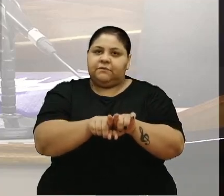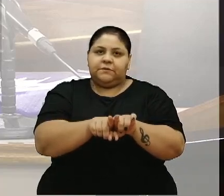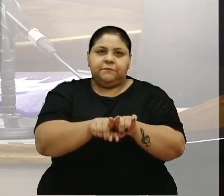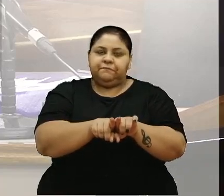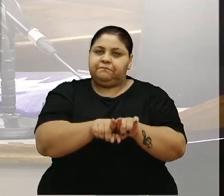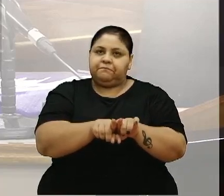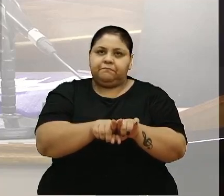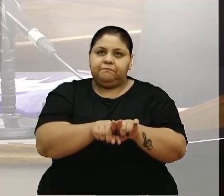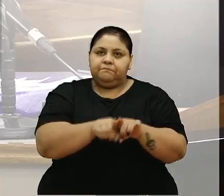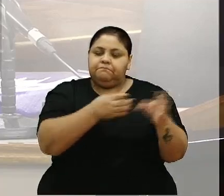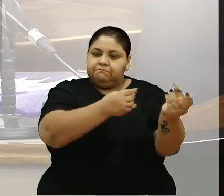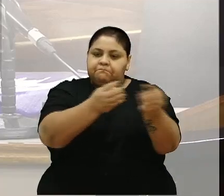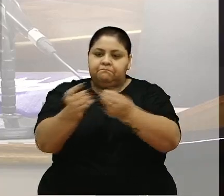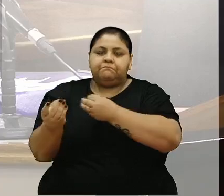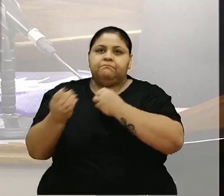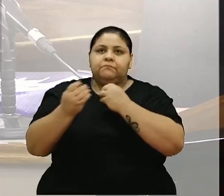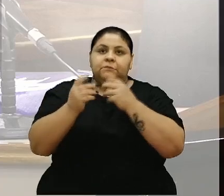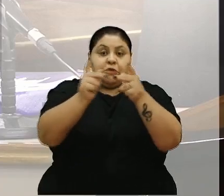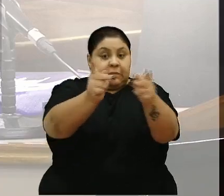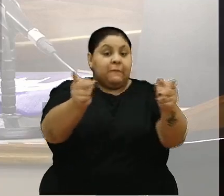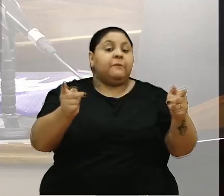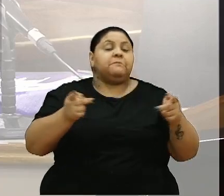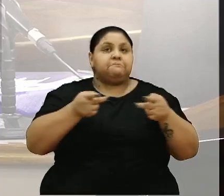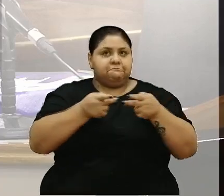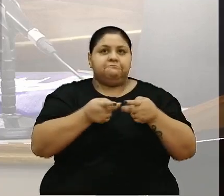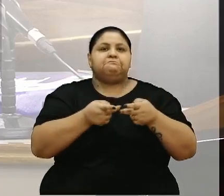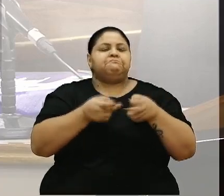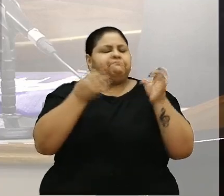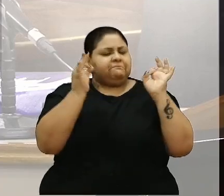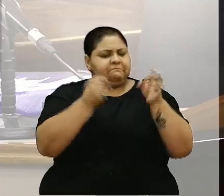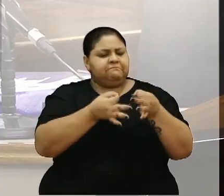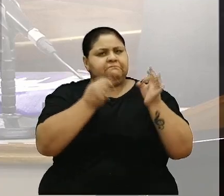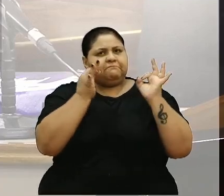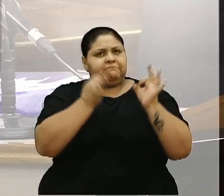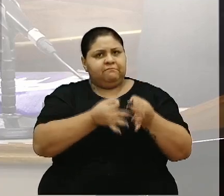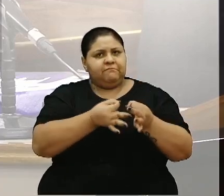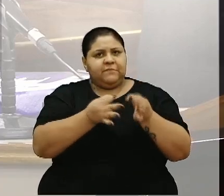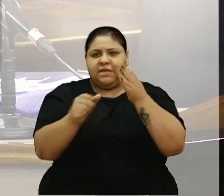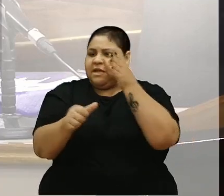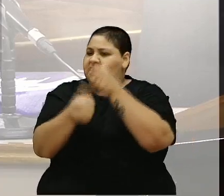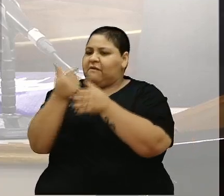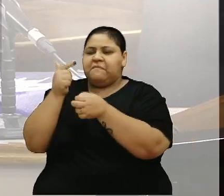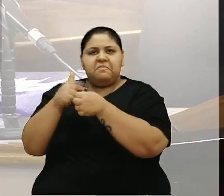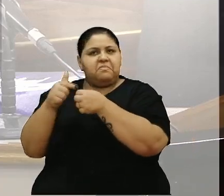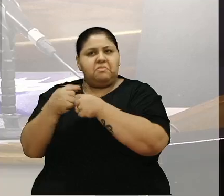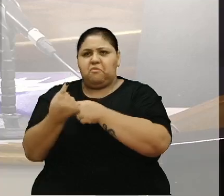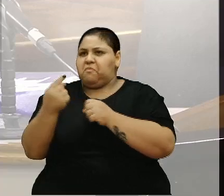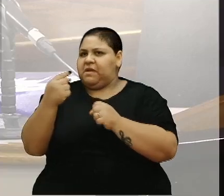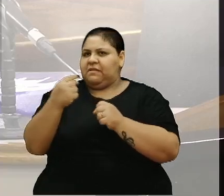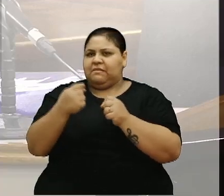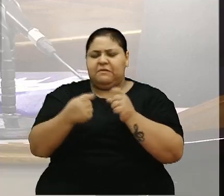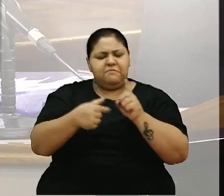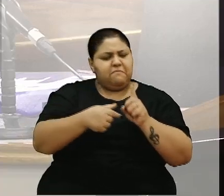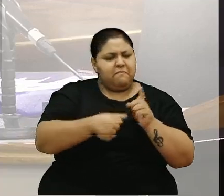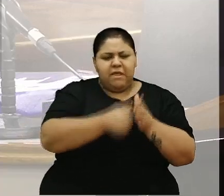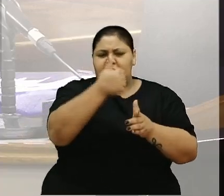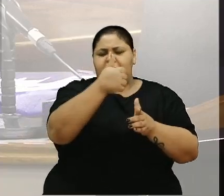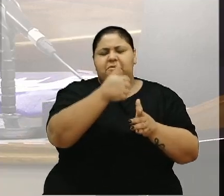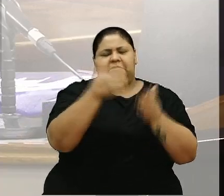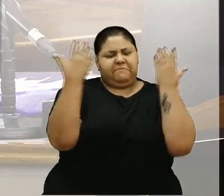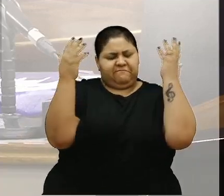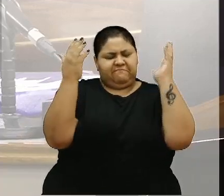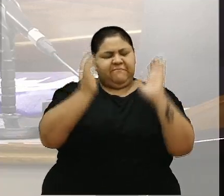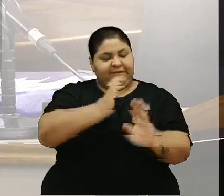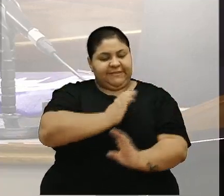tanto, e uma pizza que é excelente, se não a melhor da cidade, uma das melhores da cidade. Parabéns mesmo, de